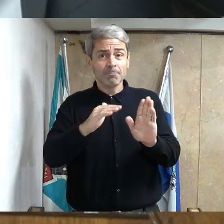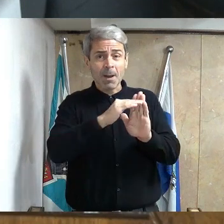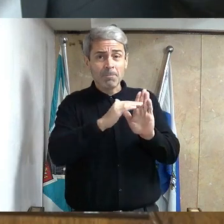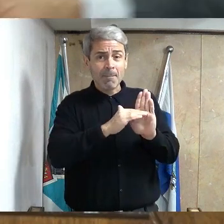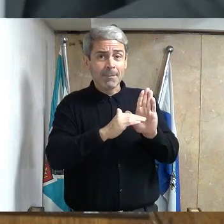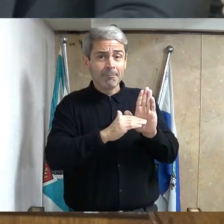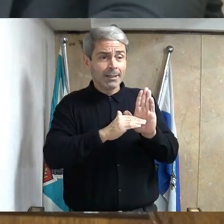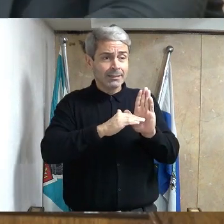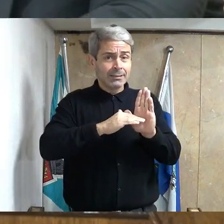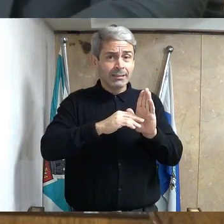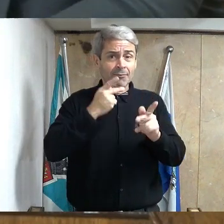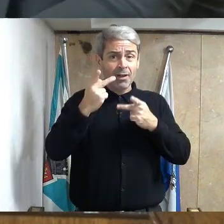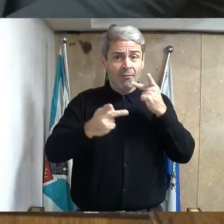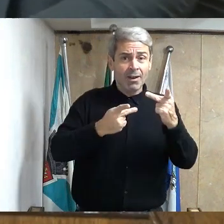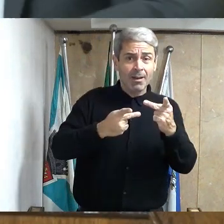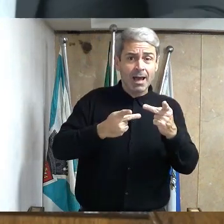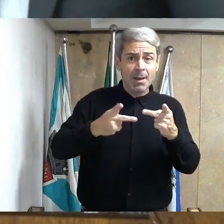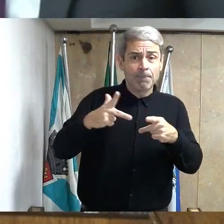raciocínio de Vossa Excelência.